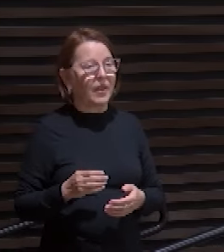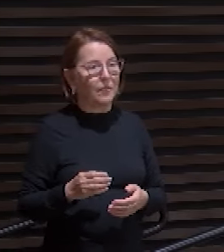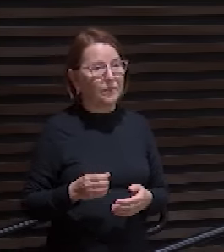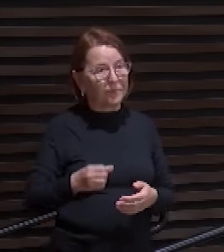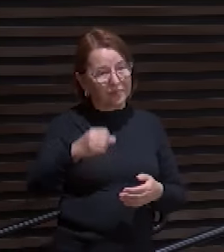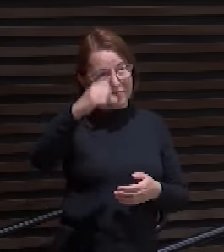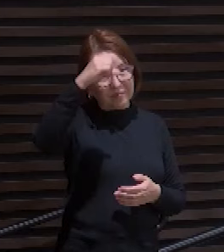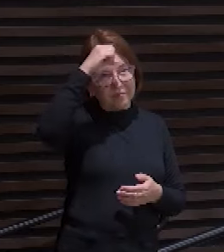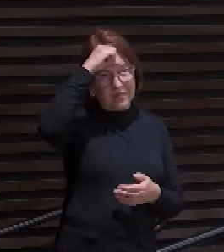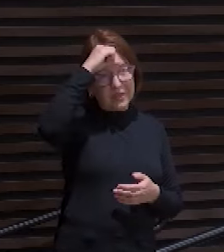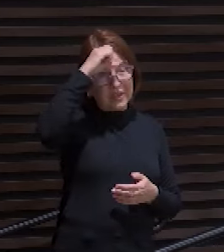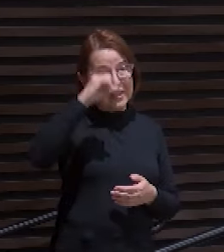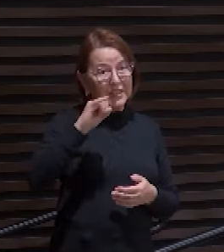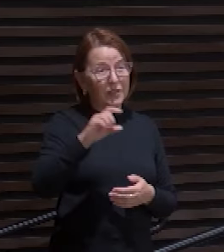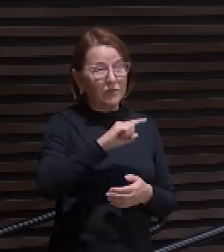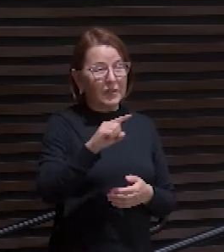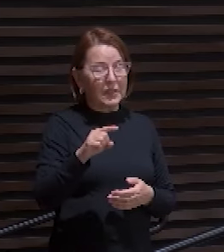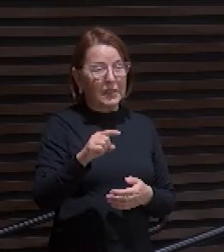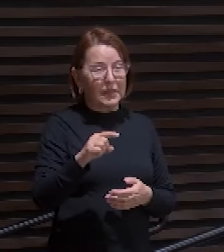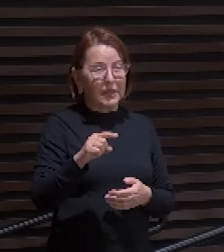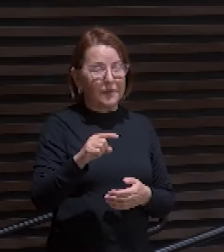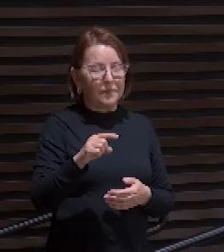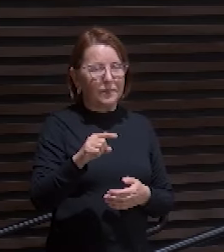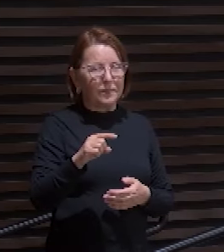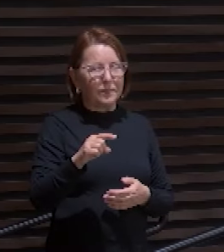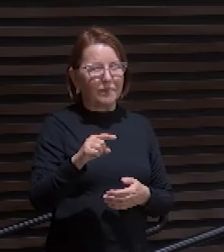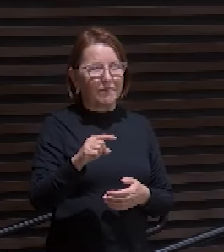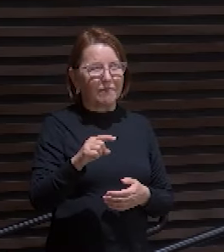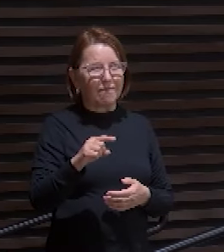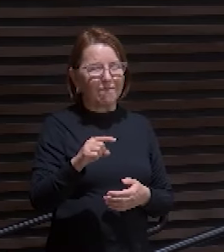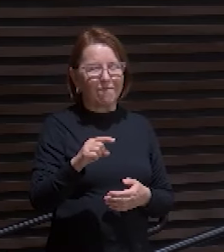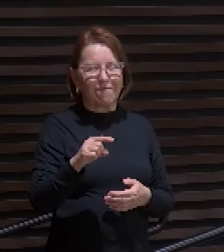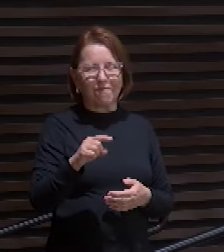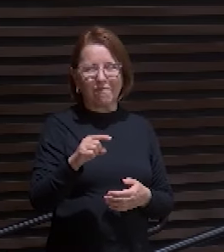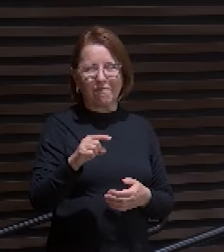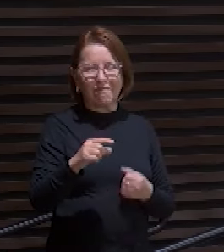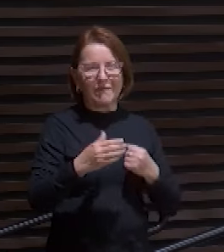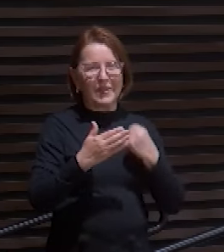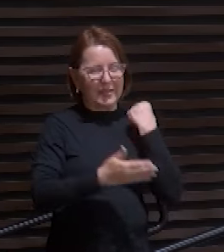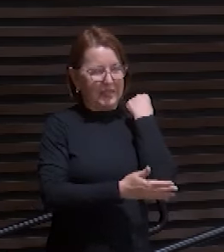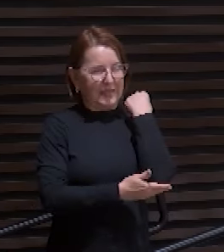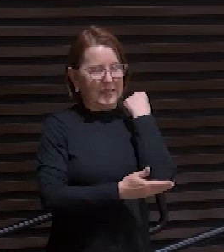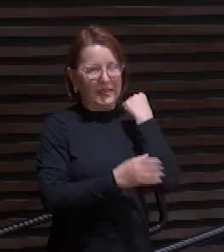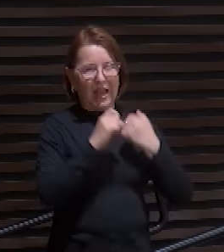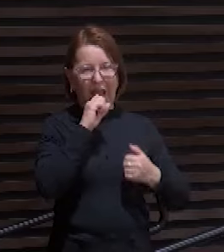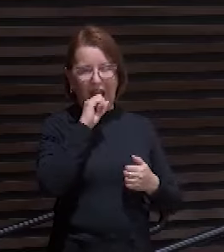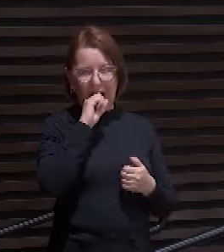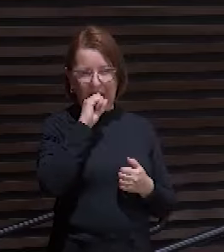Você começa a ficar ali, remoendo, sofrendo, reclamando,